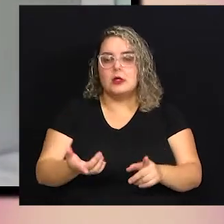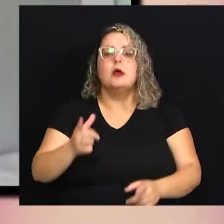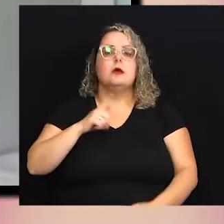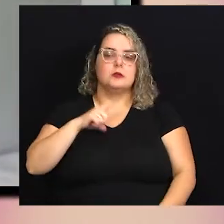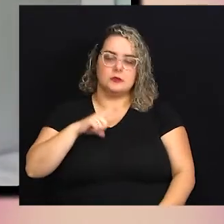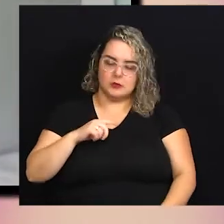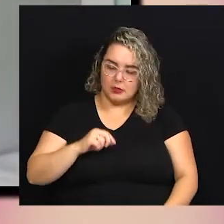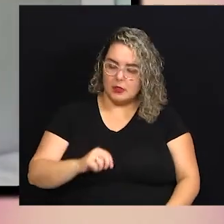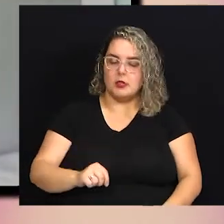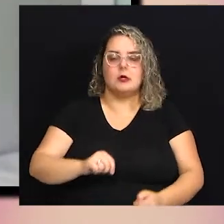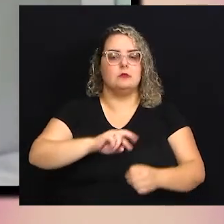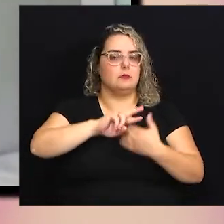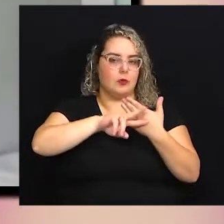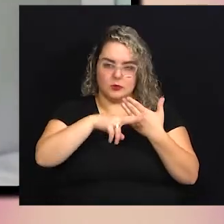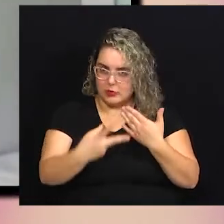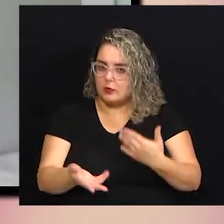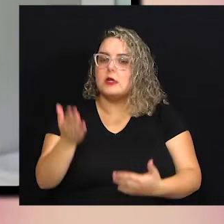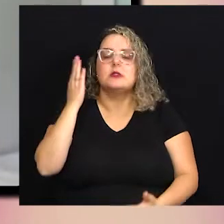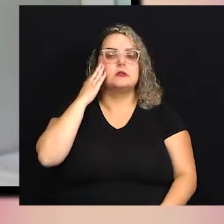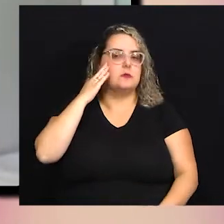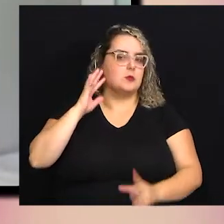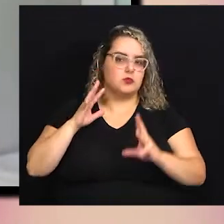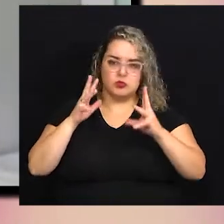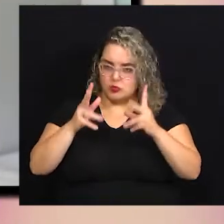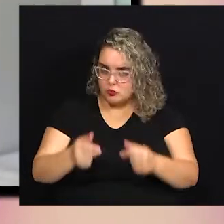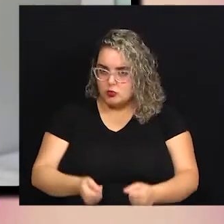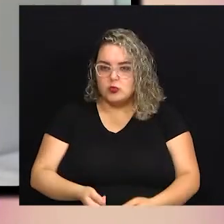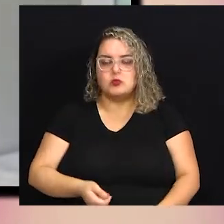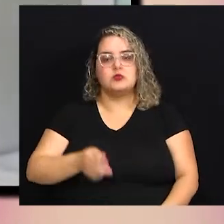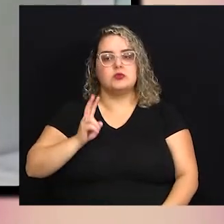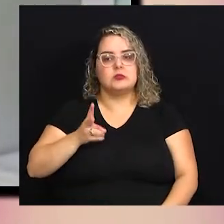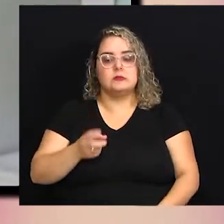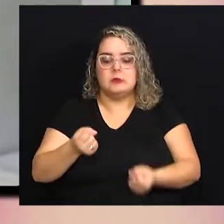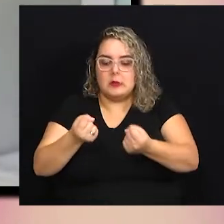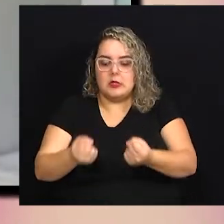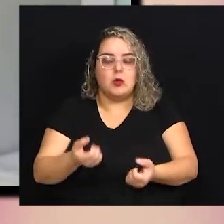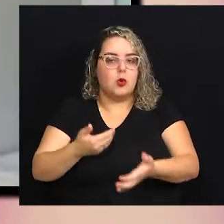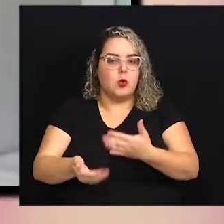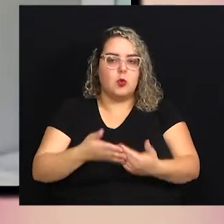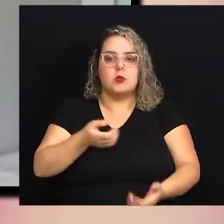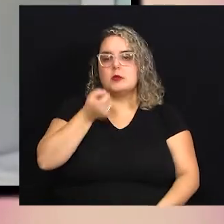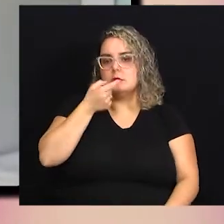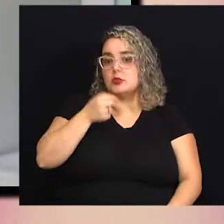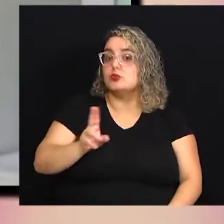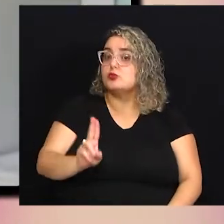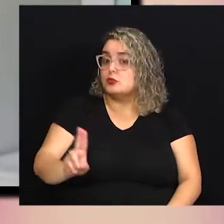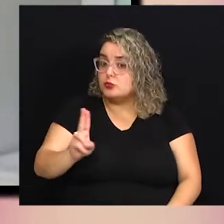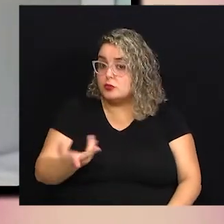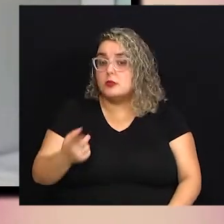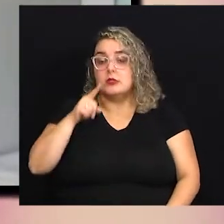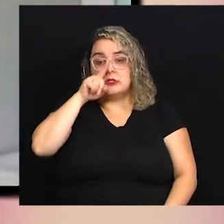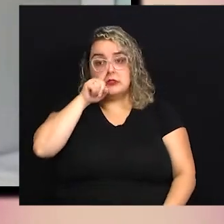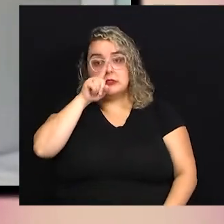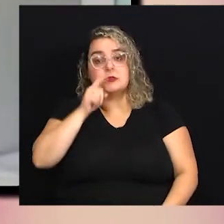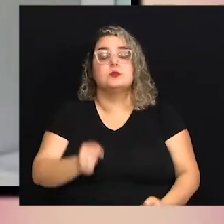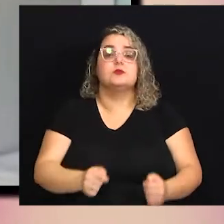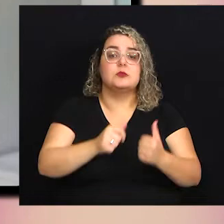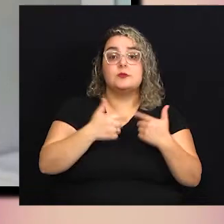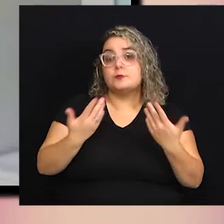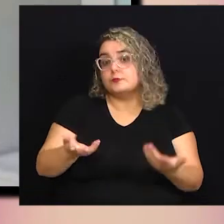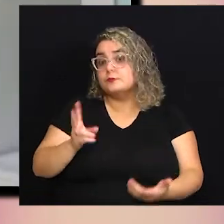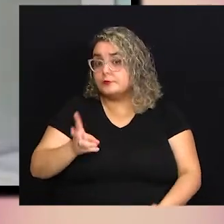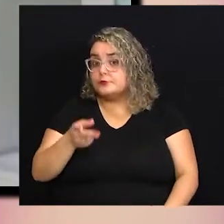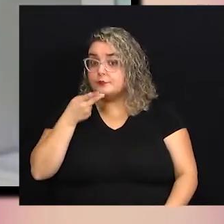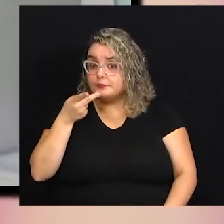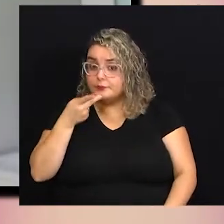tem efeitos adversos, sim, a gente sabe todos eles, a gente sempre pesa em qualquer medicação que a gente vai usar riscos e